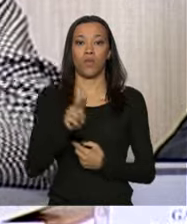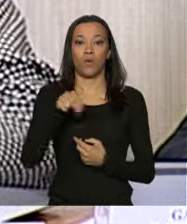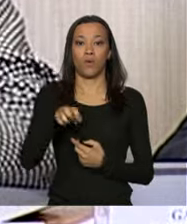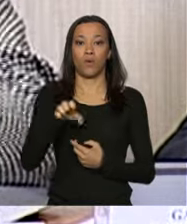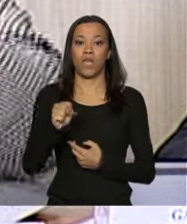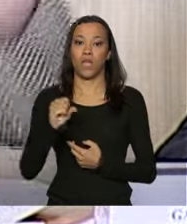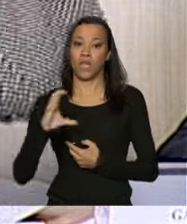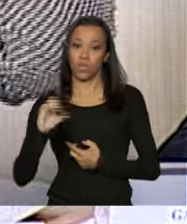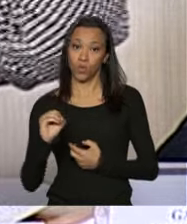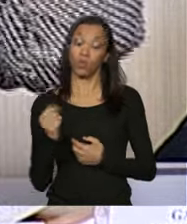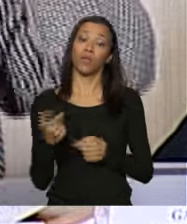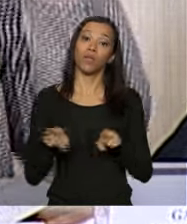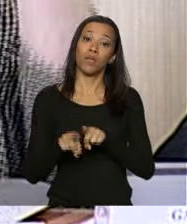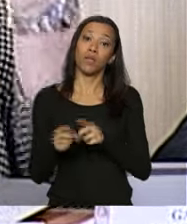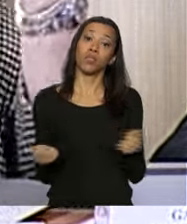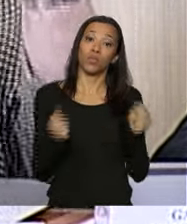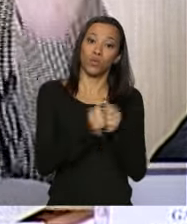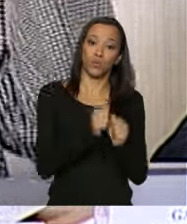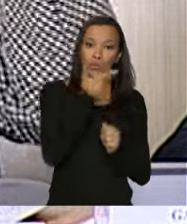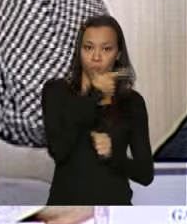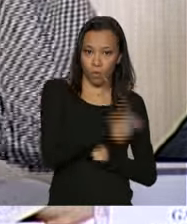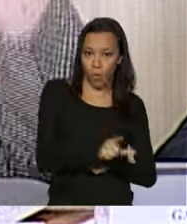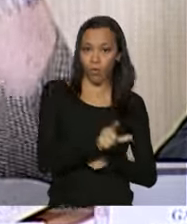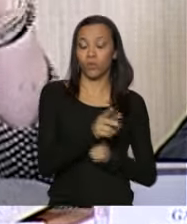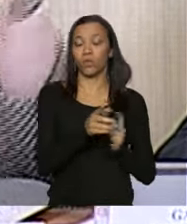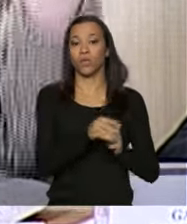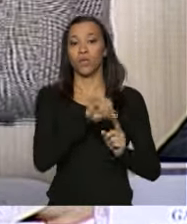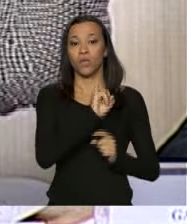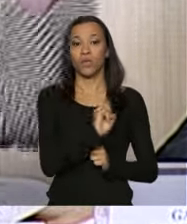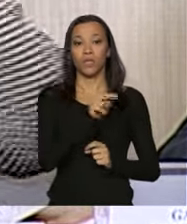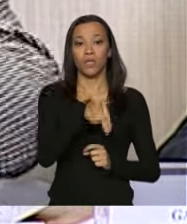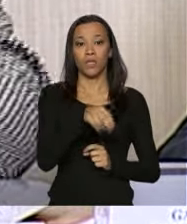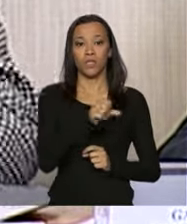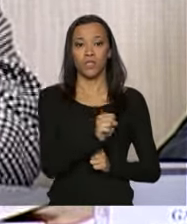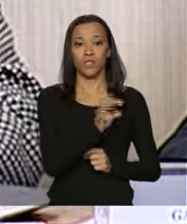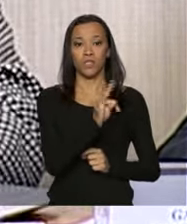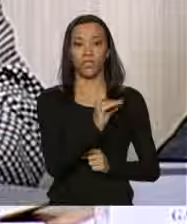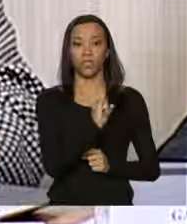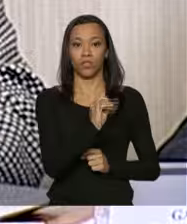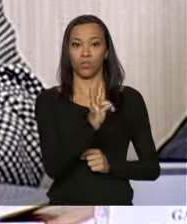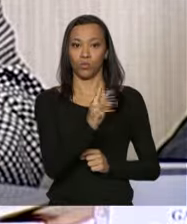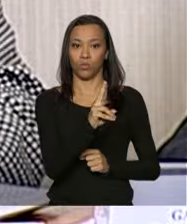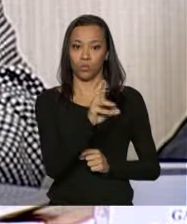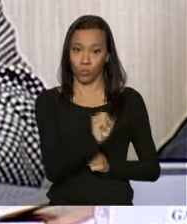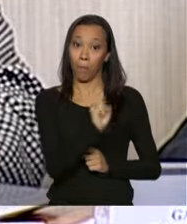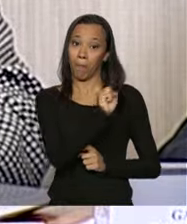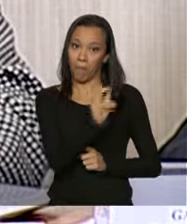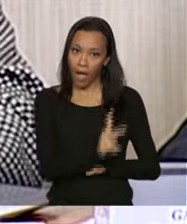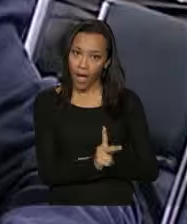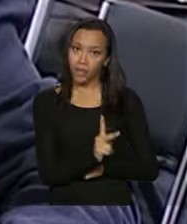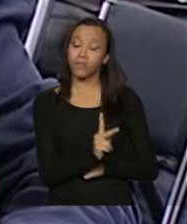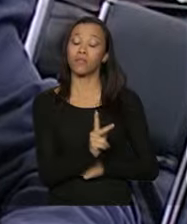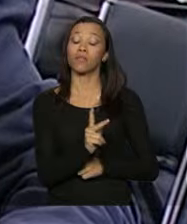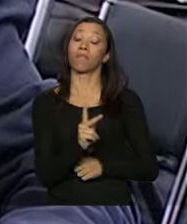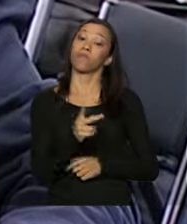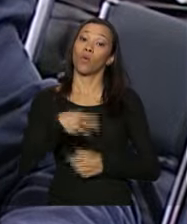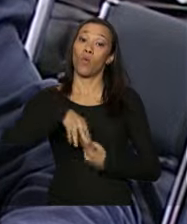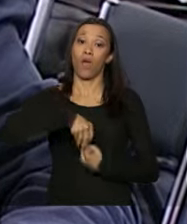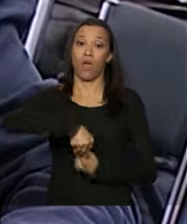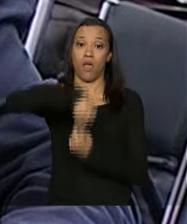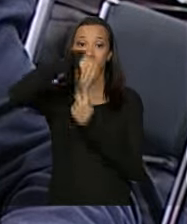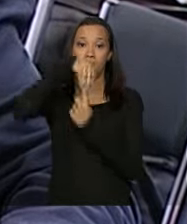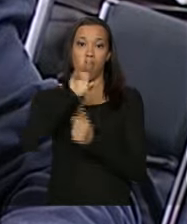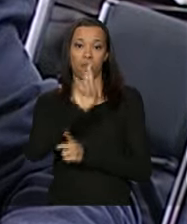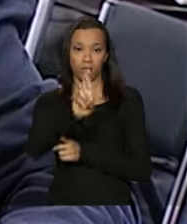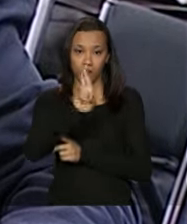Sol da Paz e Van lá atrás, em 2003, sobre a liderança do Dr. Jorge Nunnesco